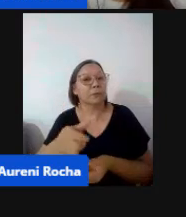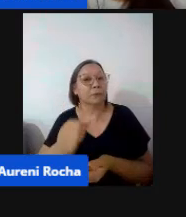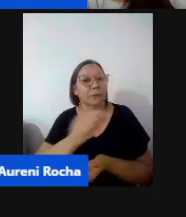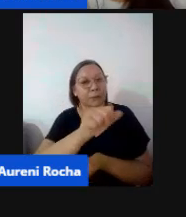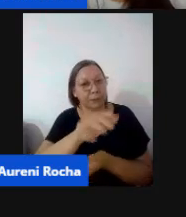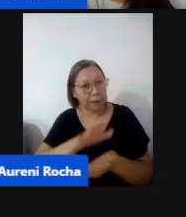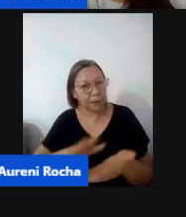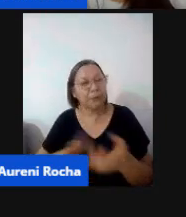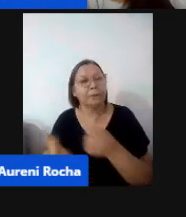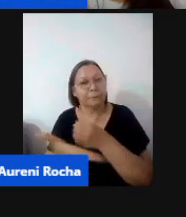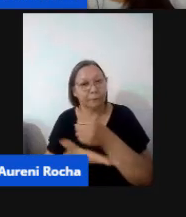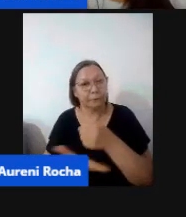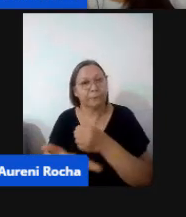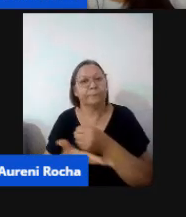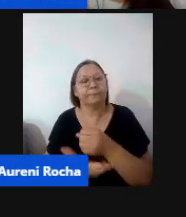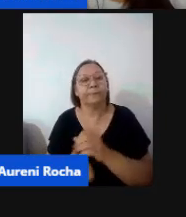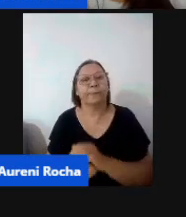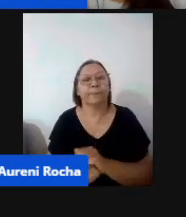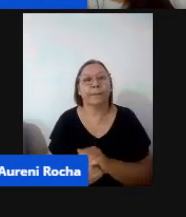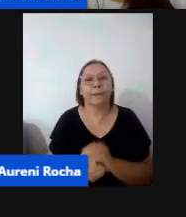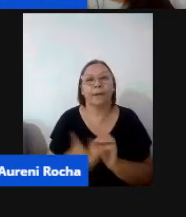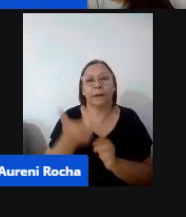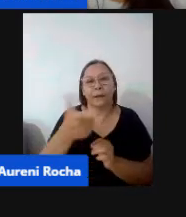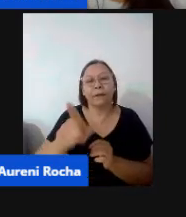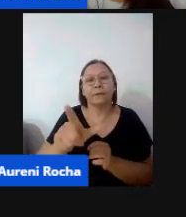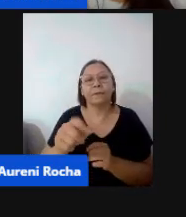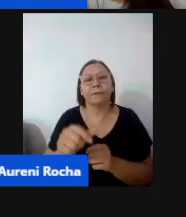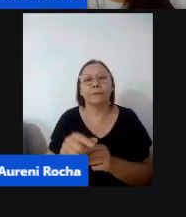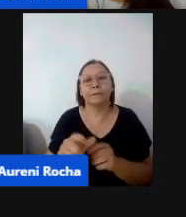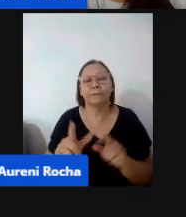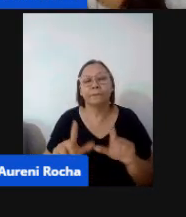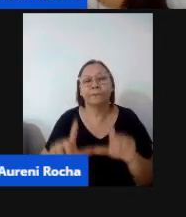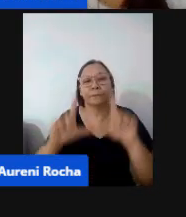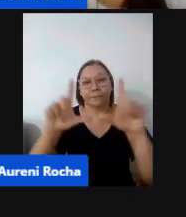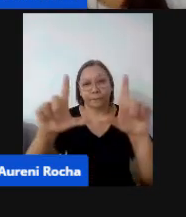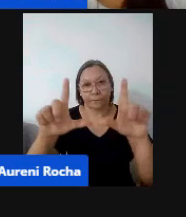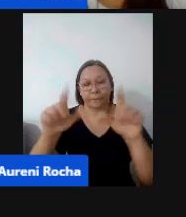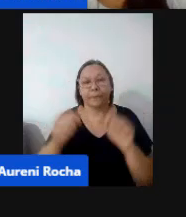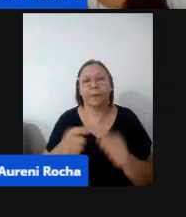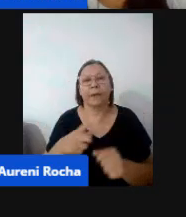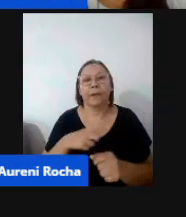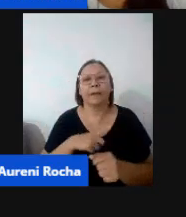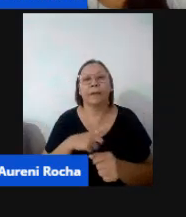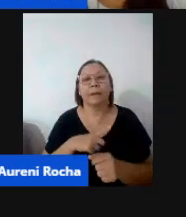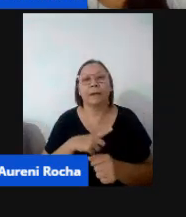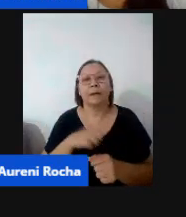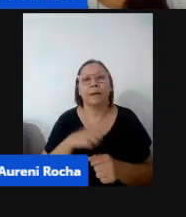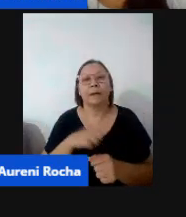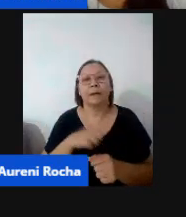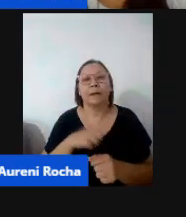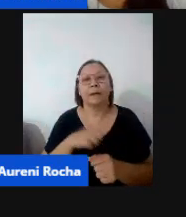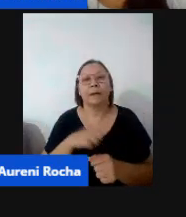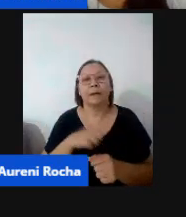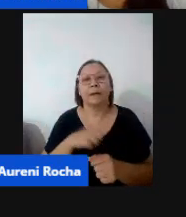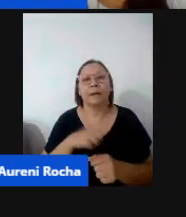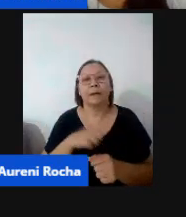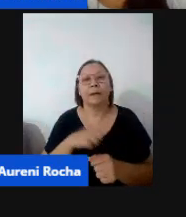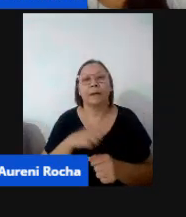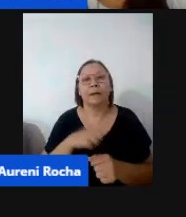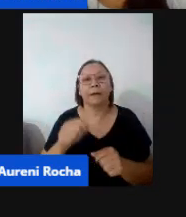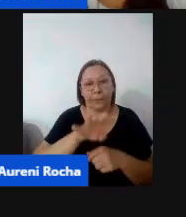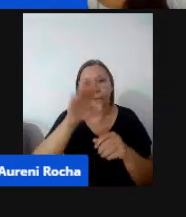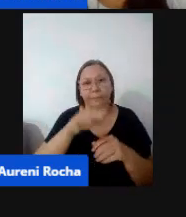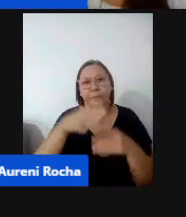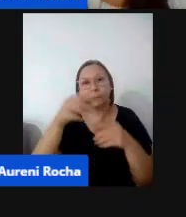slide, vocês vão observar que temos aí uma comparative table, uma tabela comparativa da família